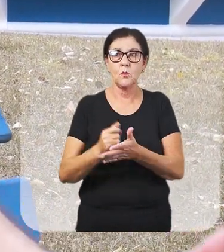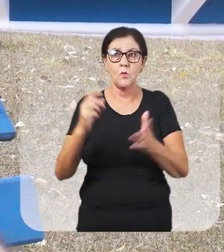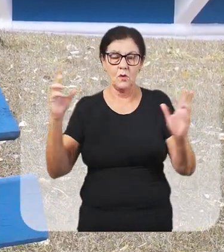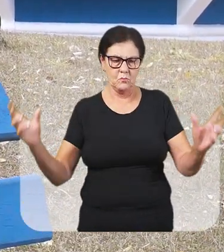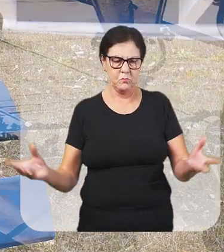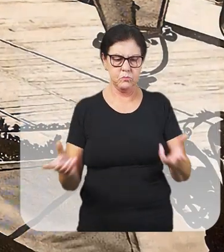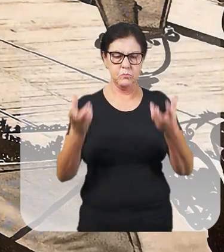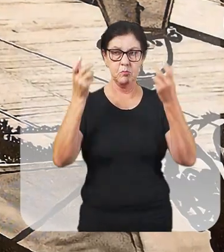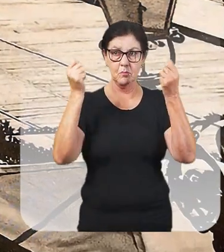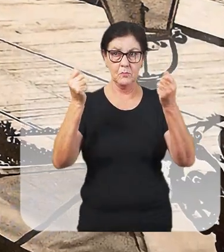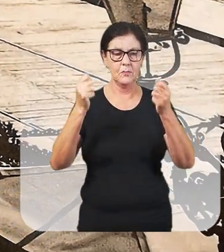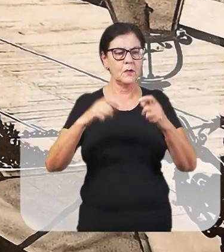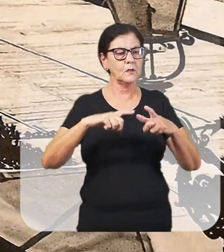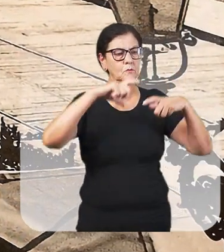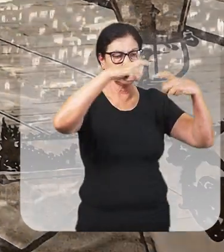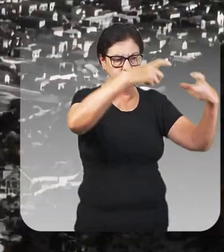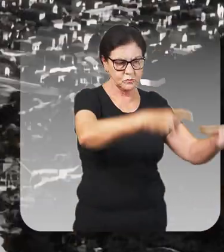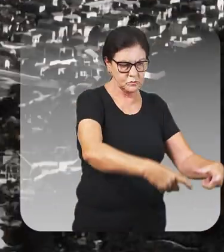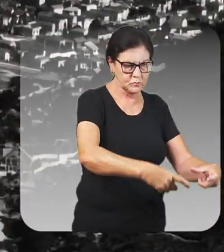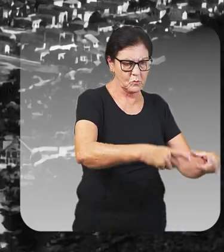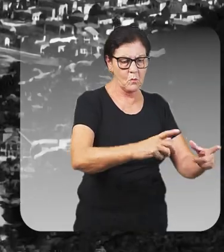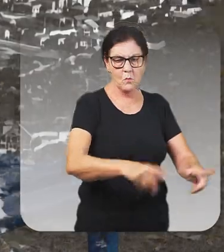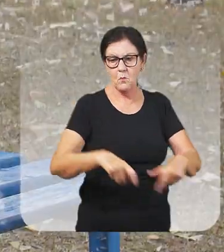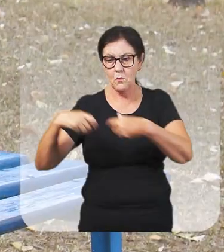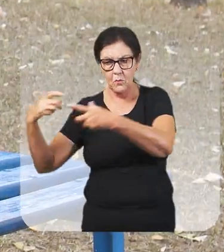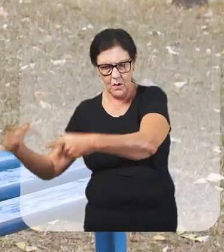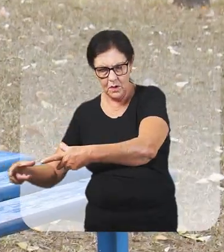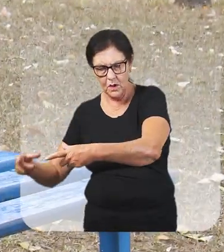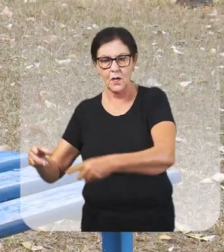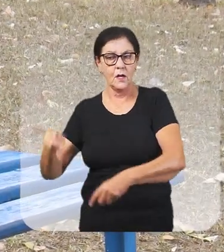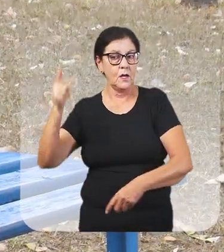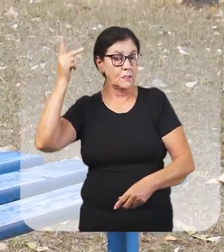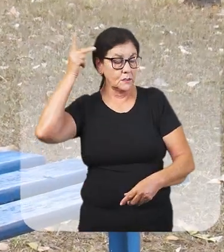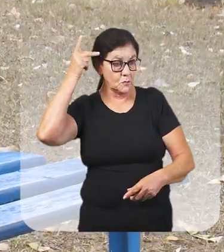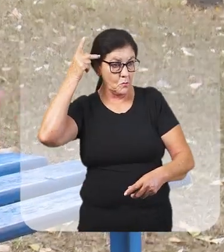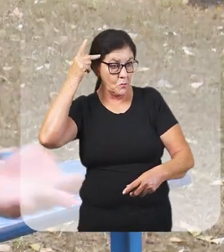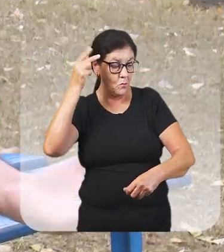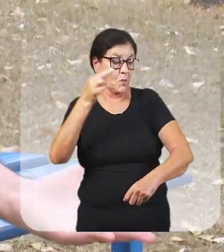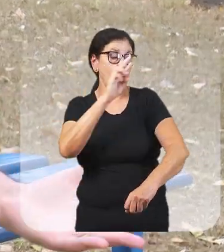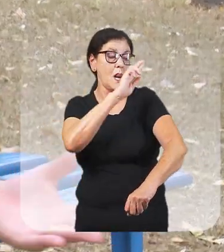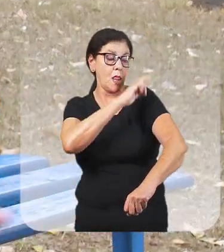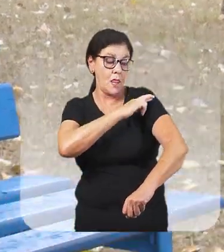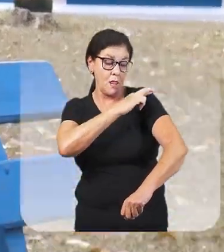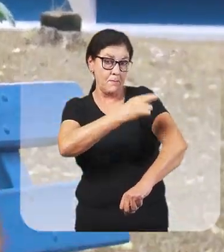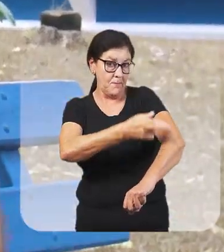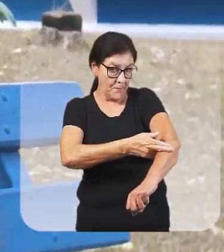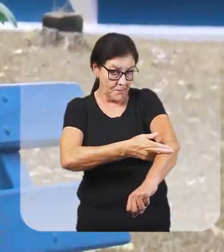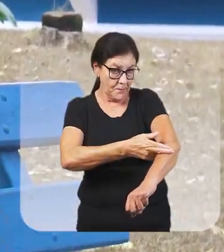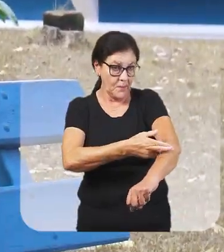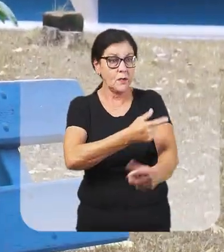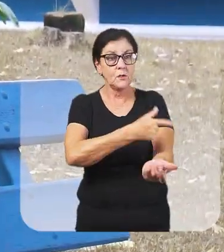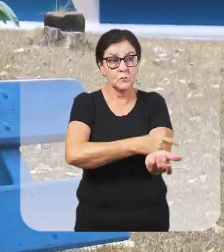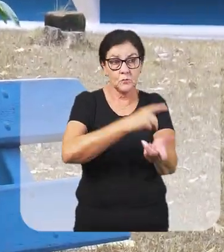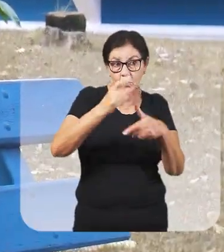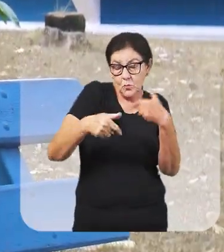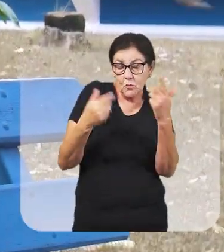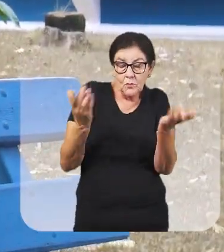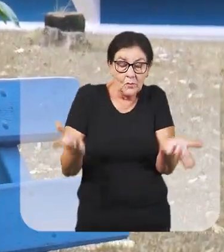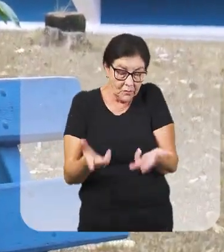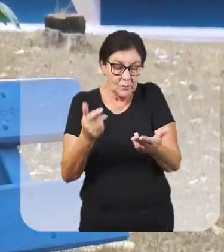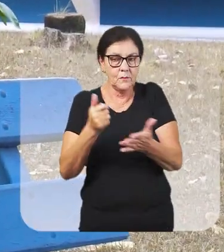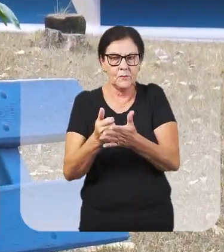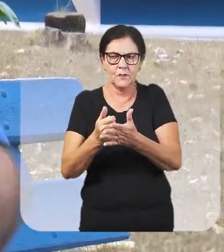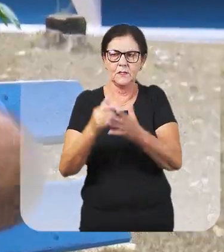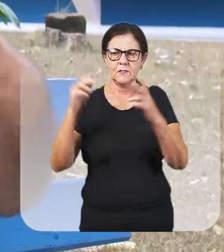para outros locais, que eles moraram em São Paulo e no Rio de Janeiro. Mas, segundo pesquisadores e moradores locais, provavelmente o pai de Pedro da